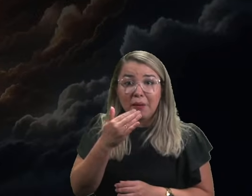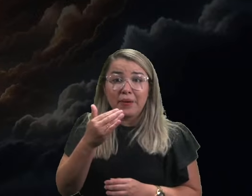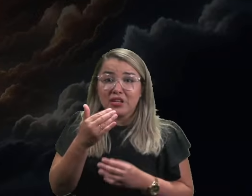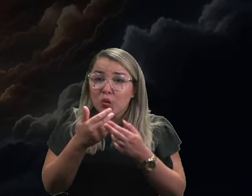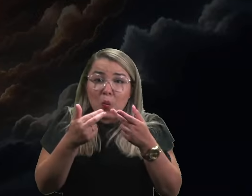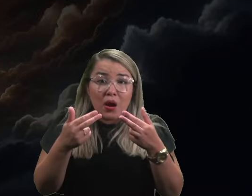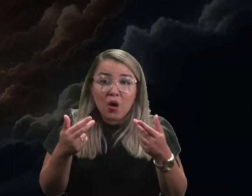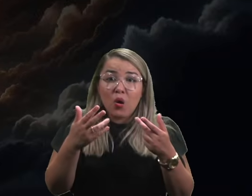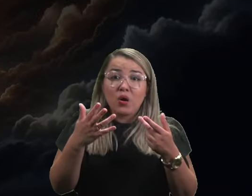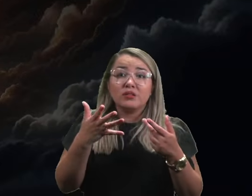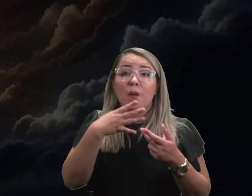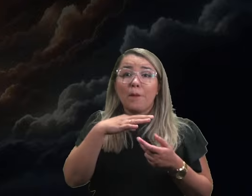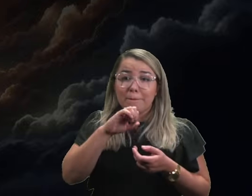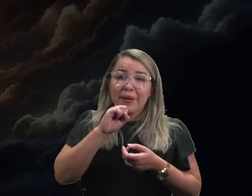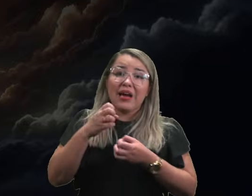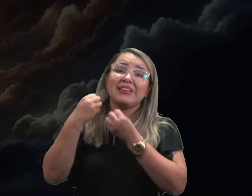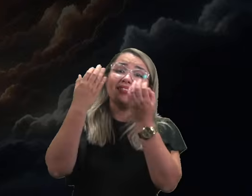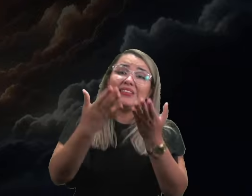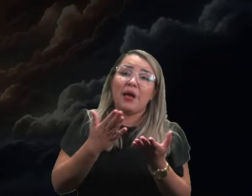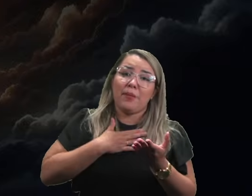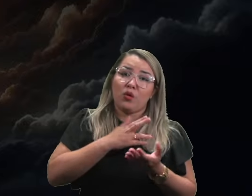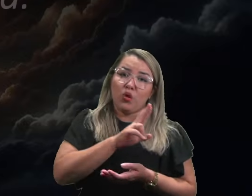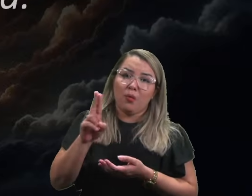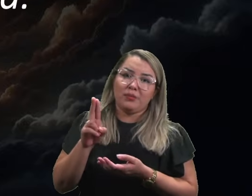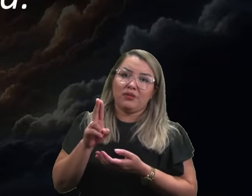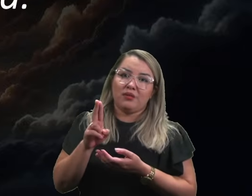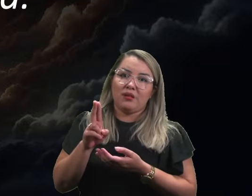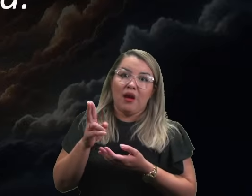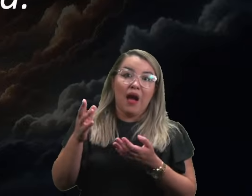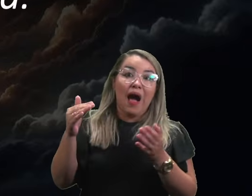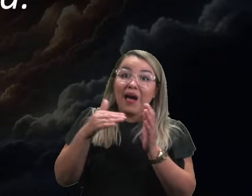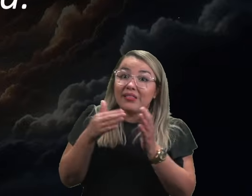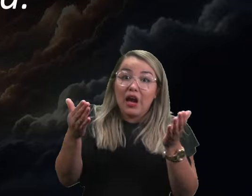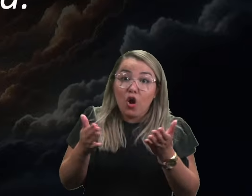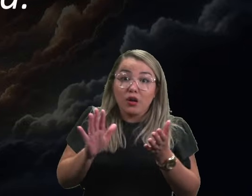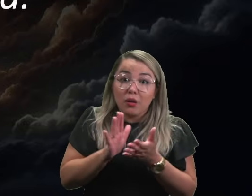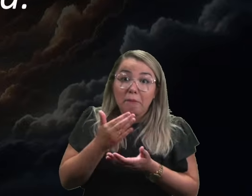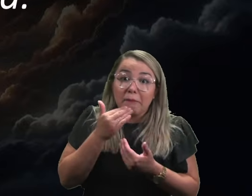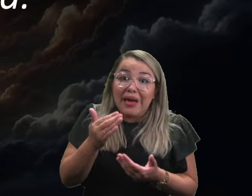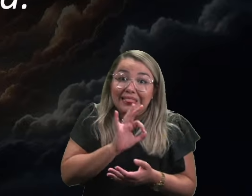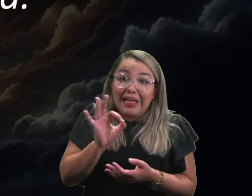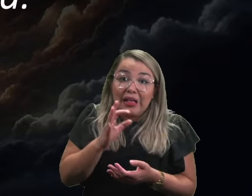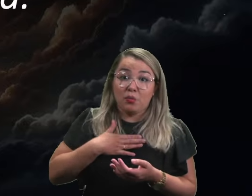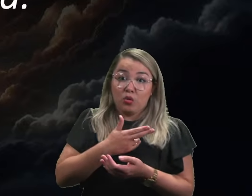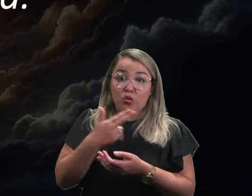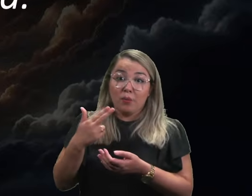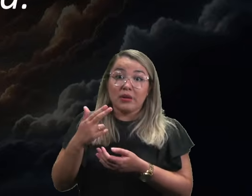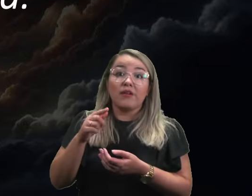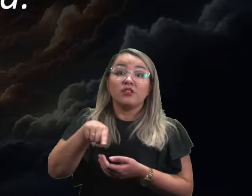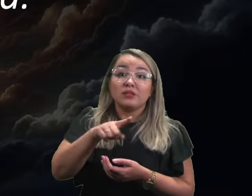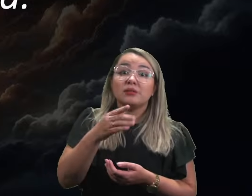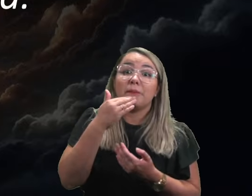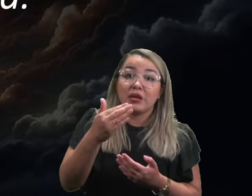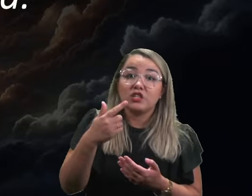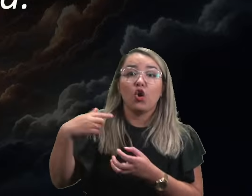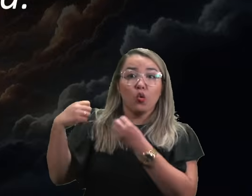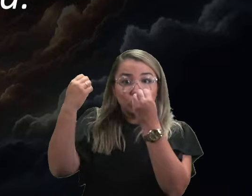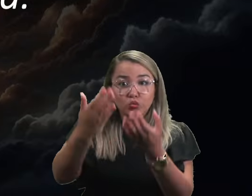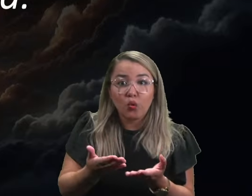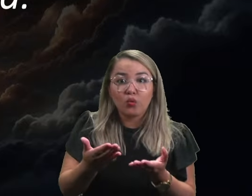coisa ao Pai, Ele vo-lo concederá em meu nome. Até agora nada me tendes pedido em meu nome. Pedi e recebereis, para que a vossa